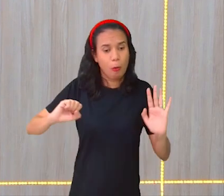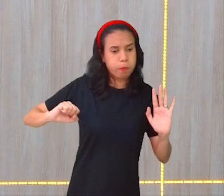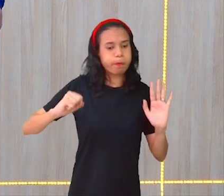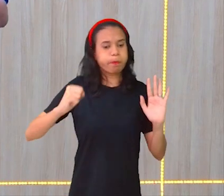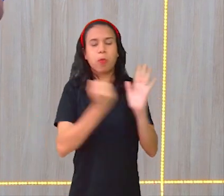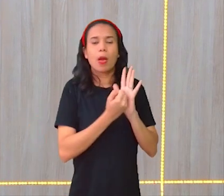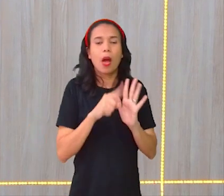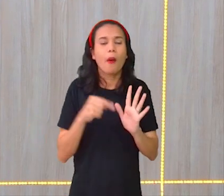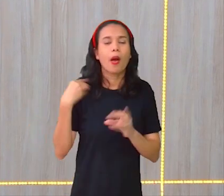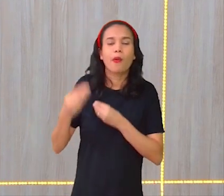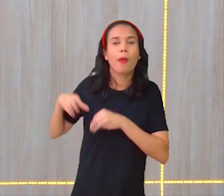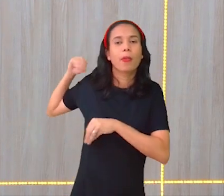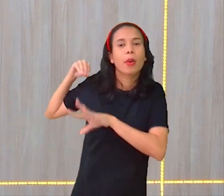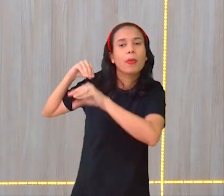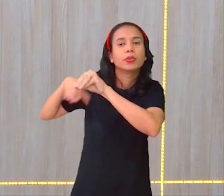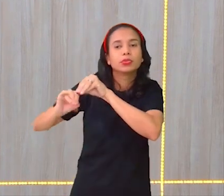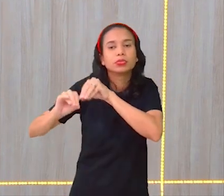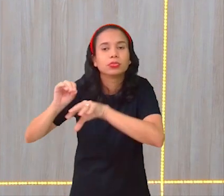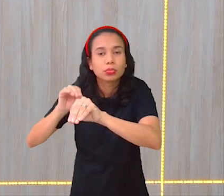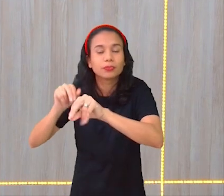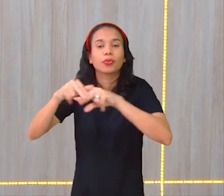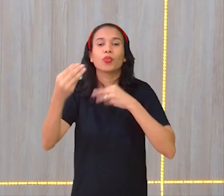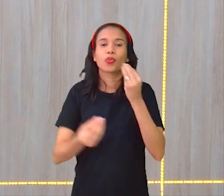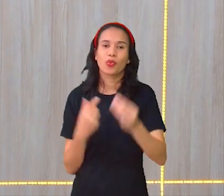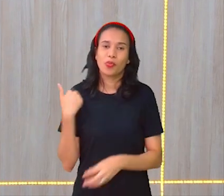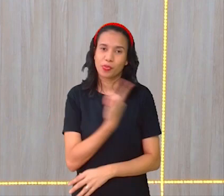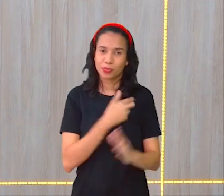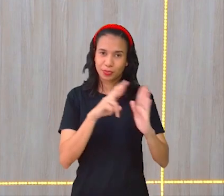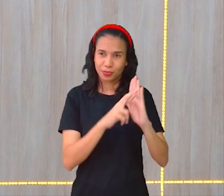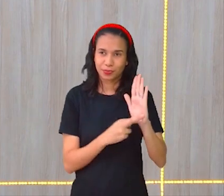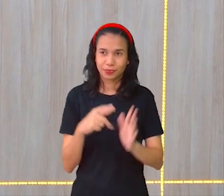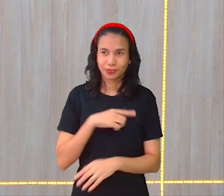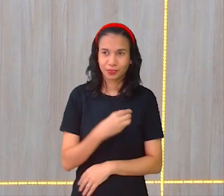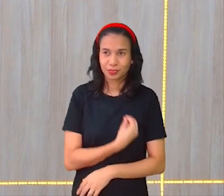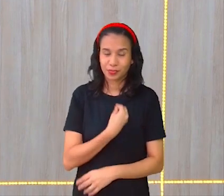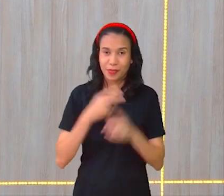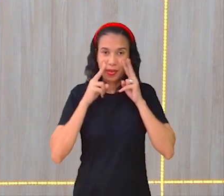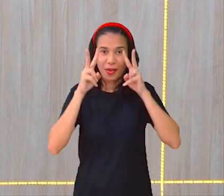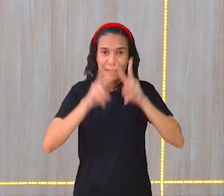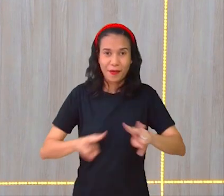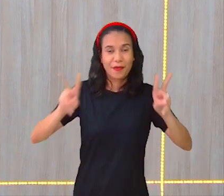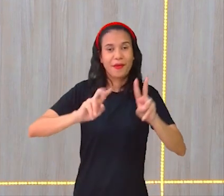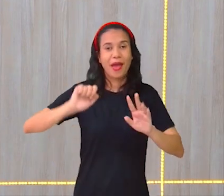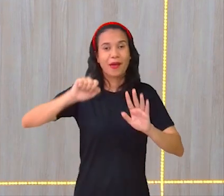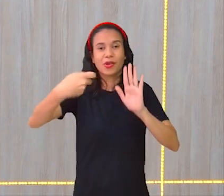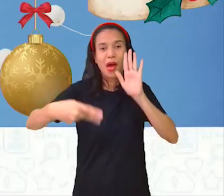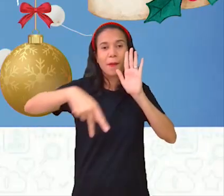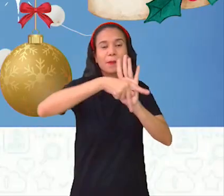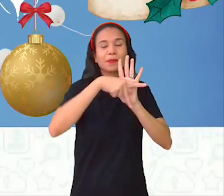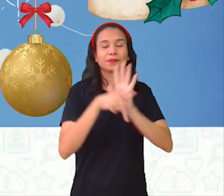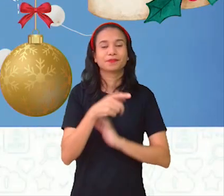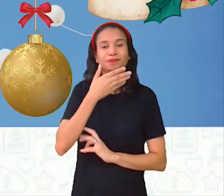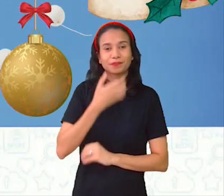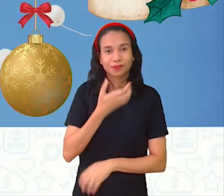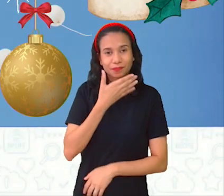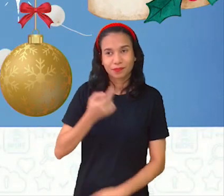que foi esse o primeiro, né, mas é o primeiro que a gente tem registro. Então, vamos ver um pouquinho. Aí, além do presépio,